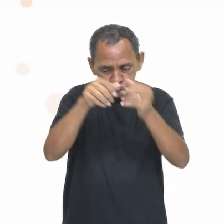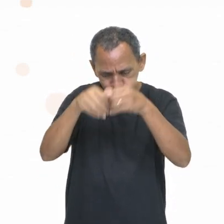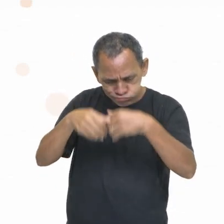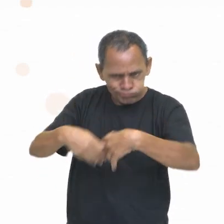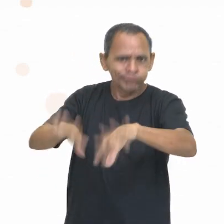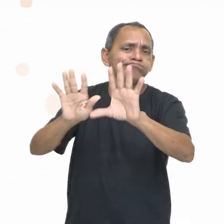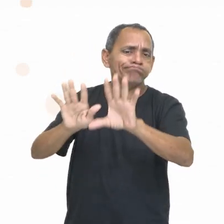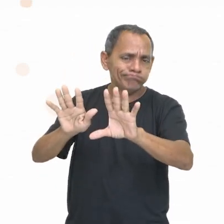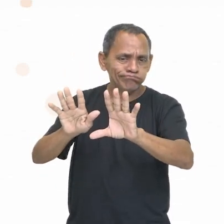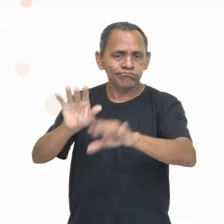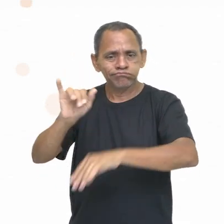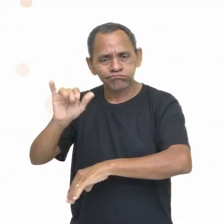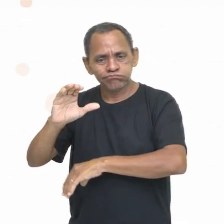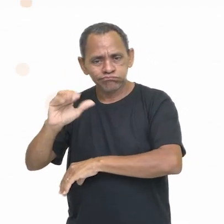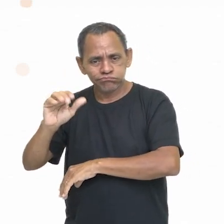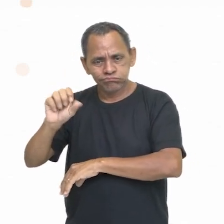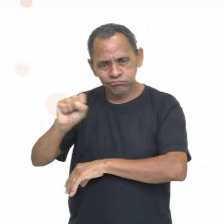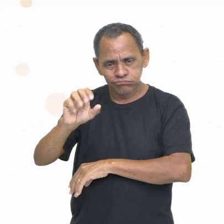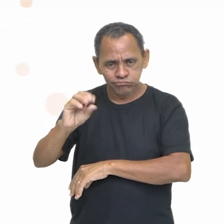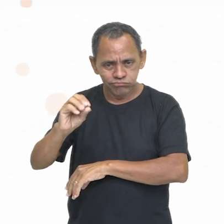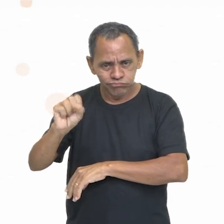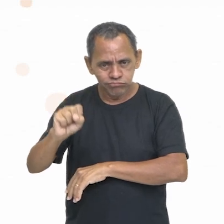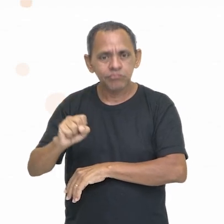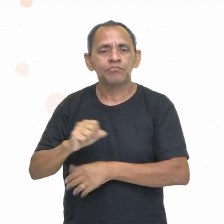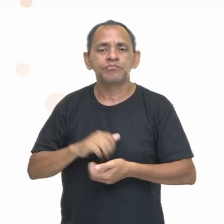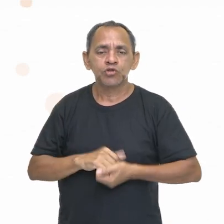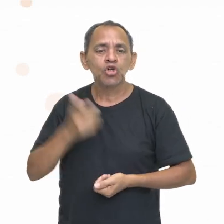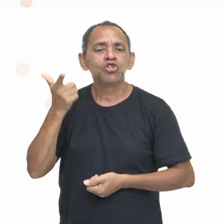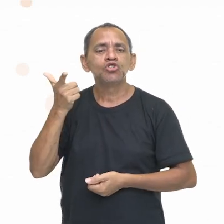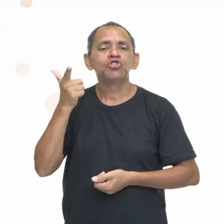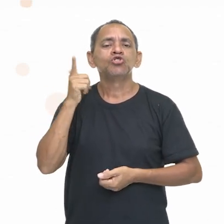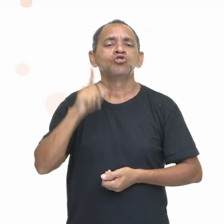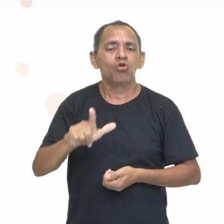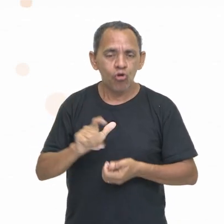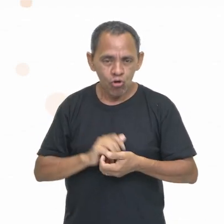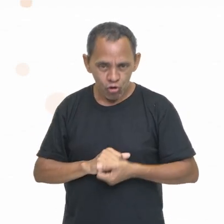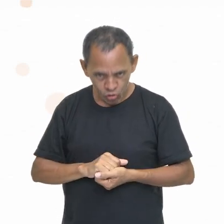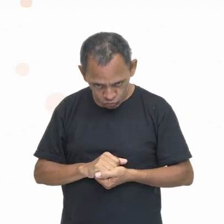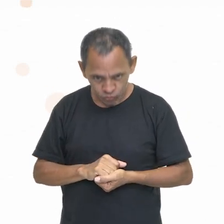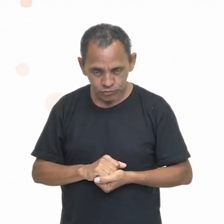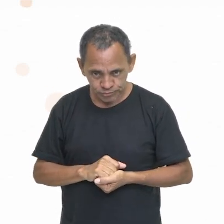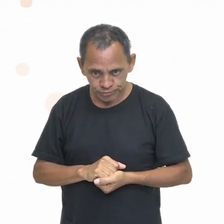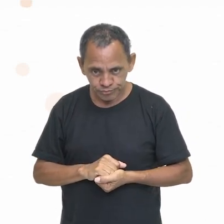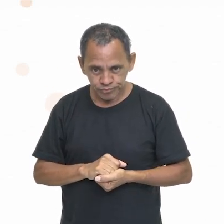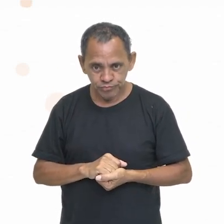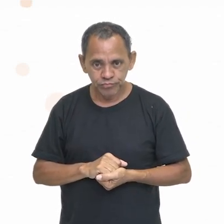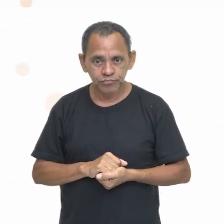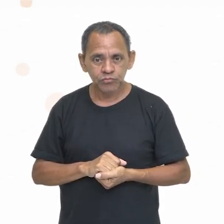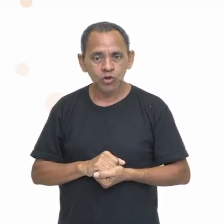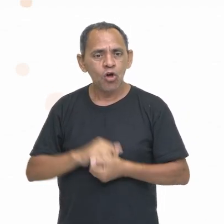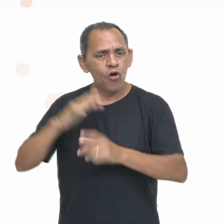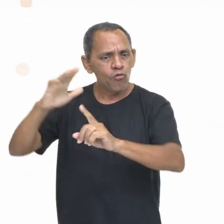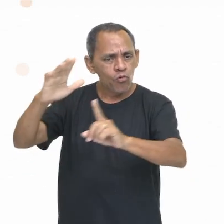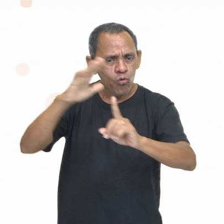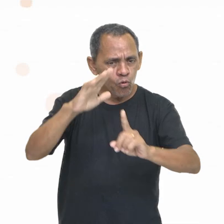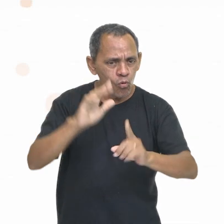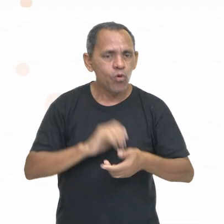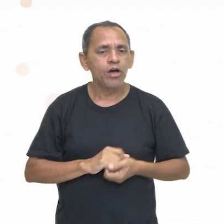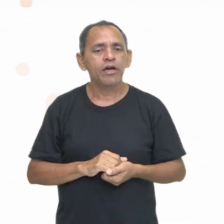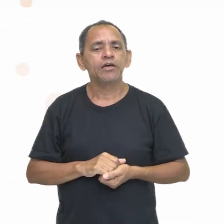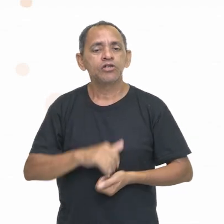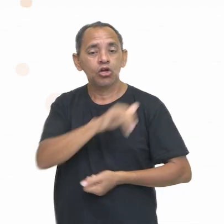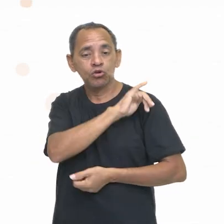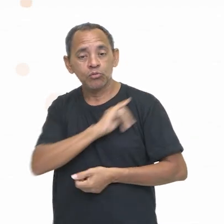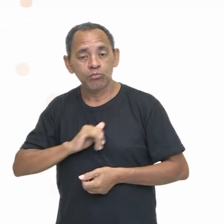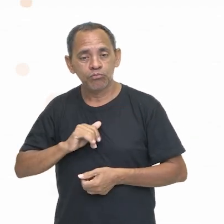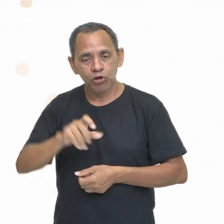o restabelecimento da autonomia egípcia, tá? E você vai ter como